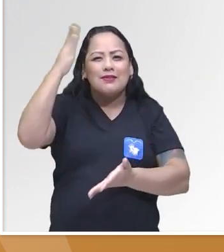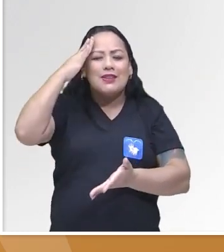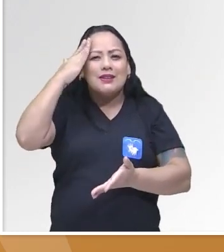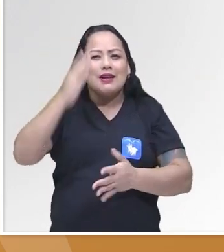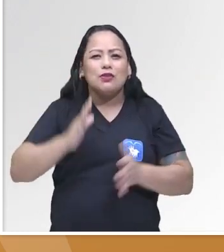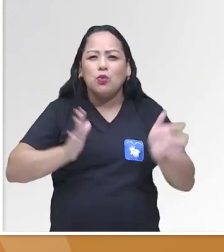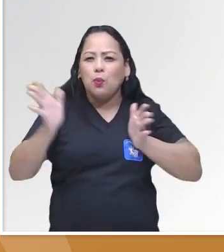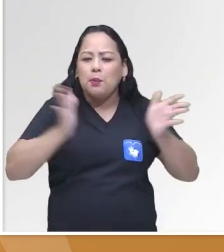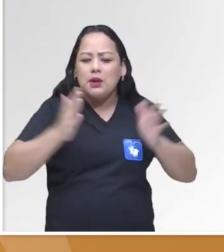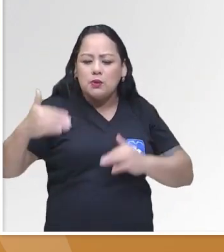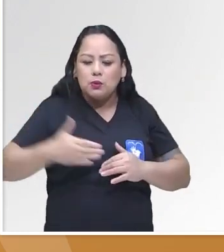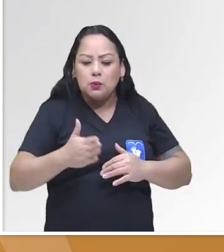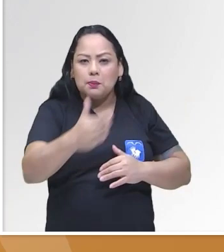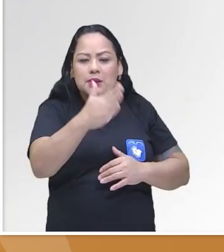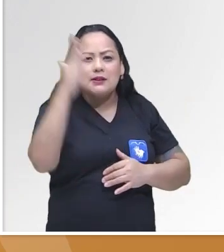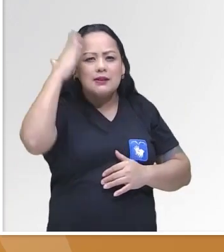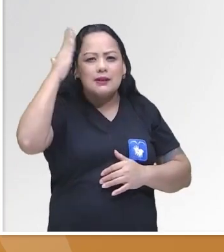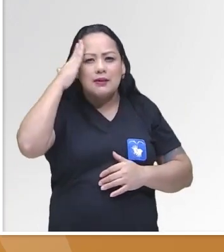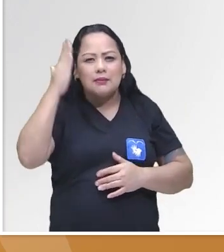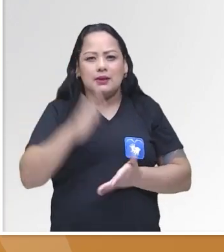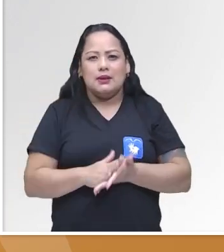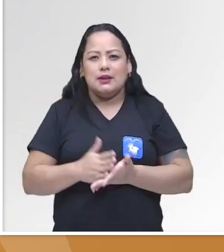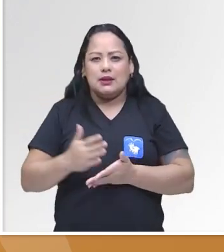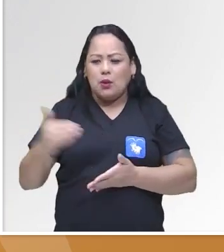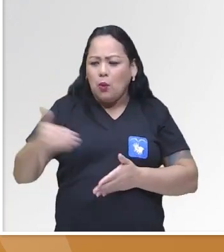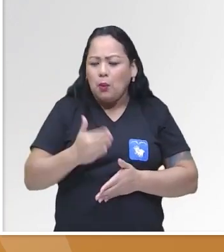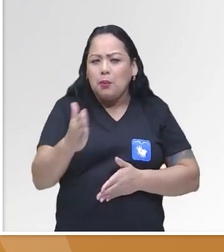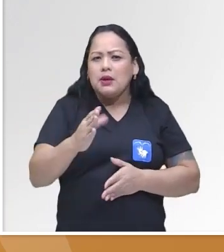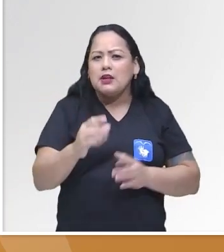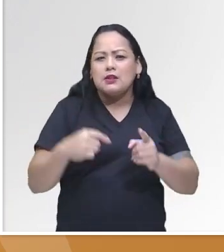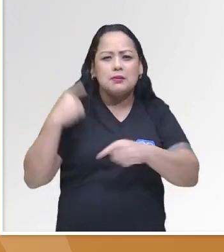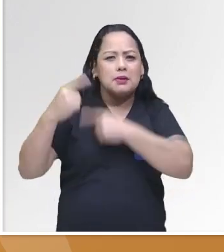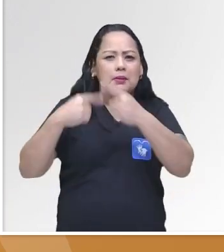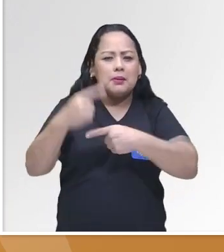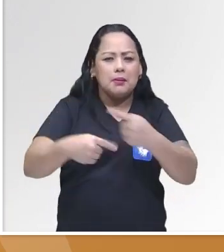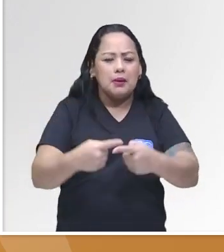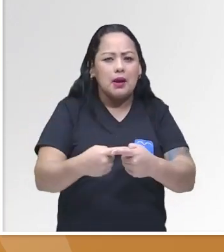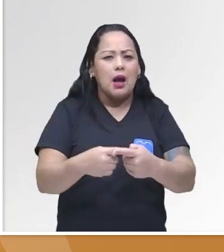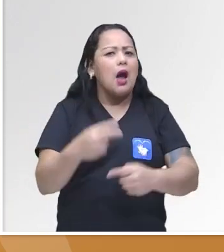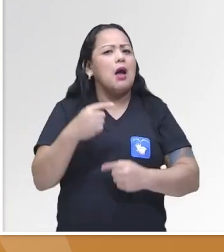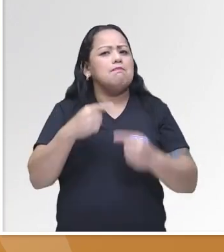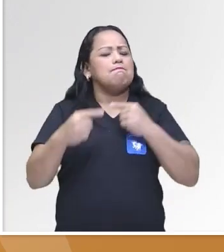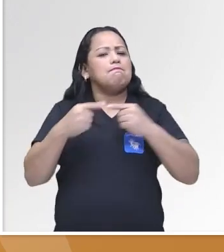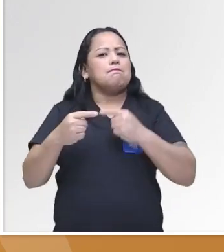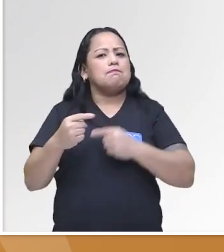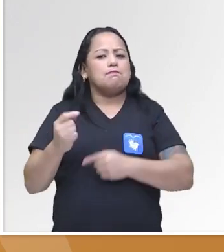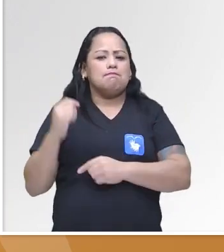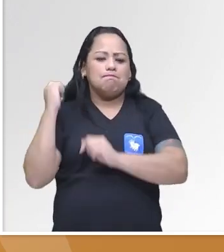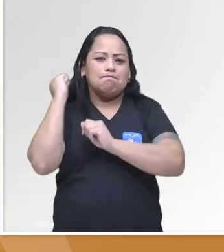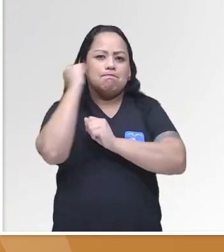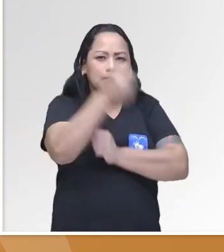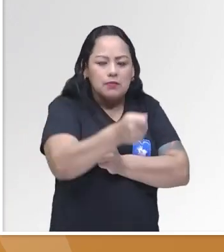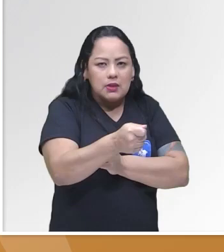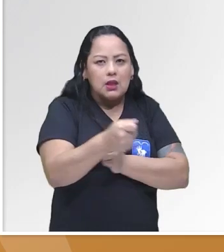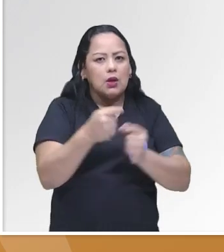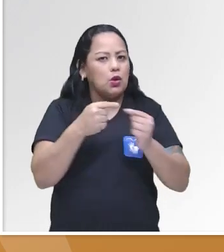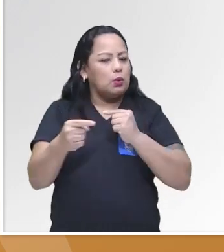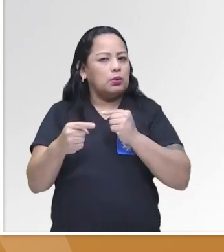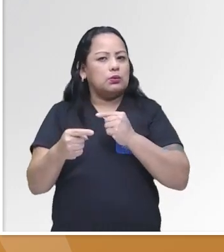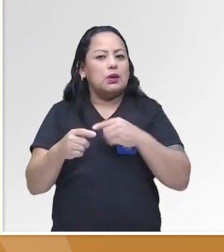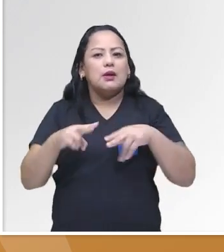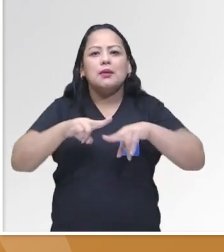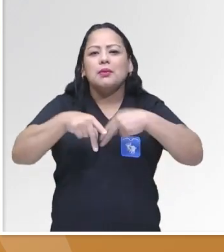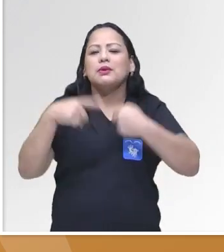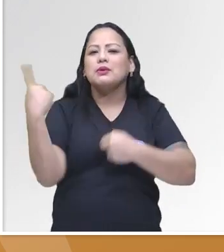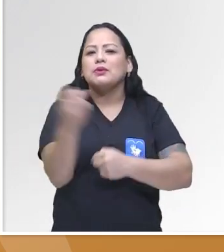determinados peixes, aqueles que estavam se reproduzindo e que não podiam ser pescados naquele momento. E é por isso